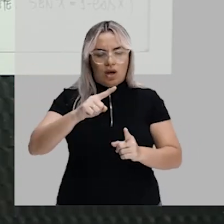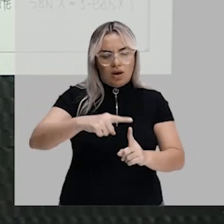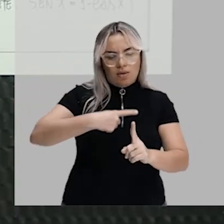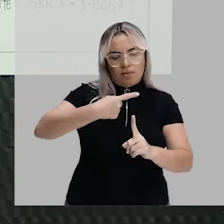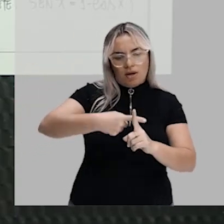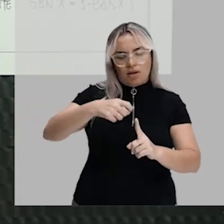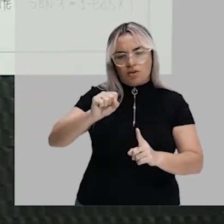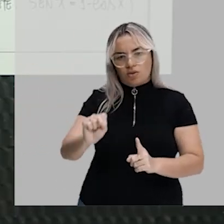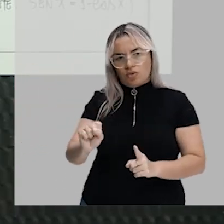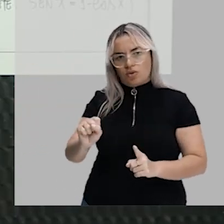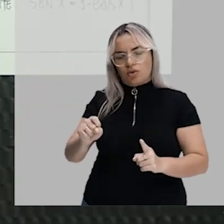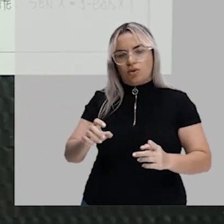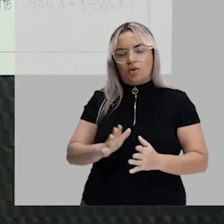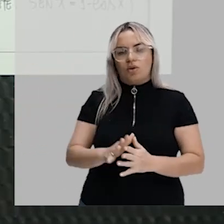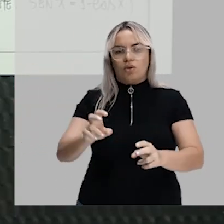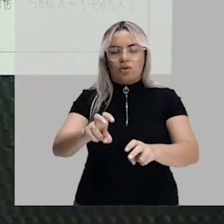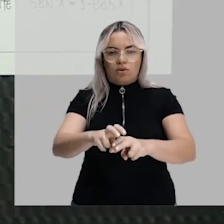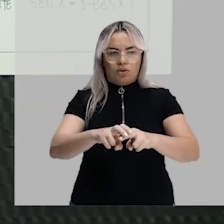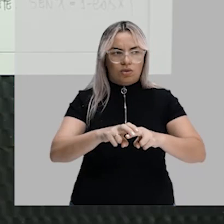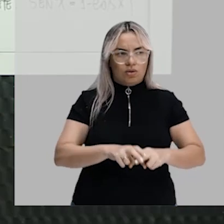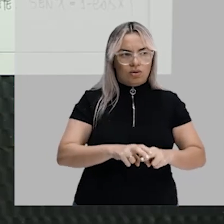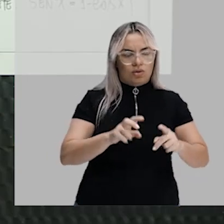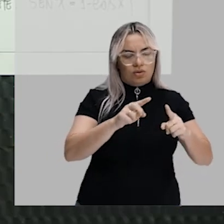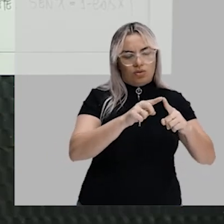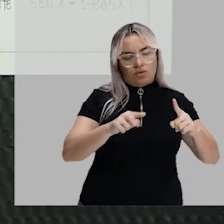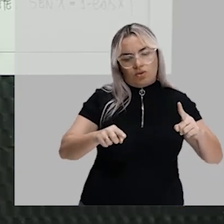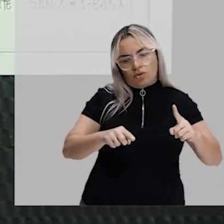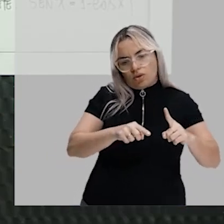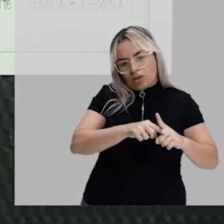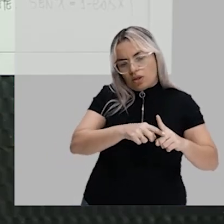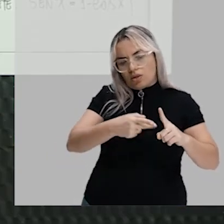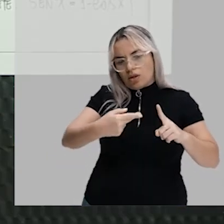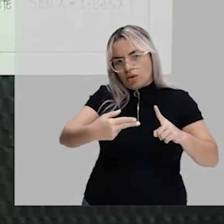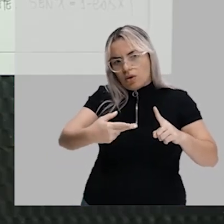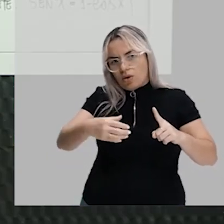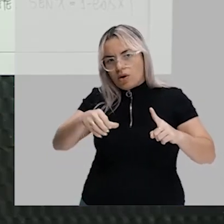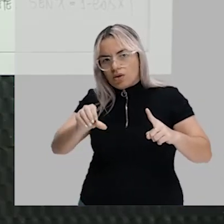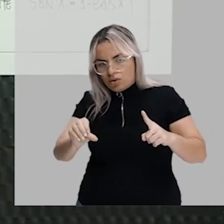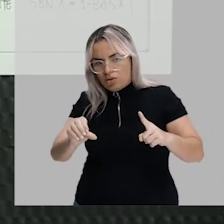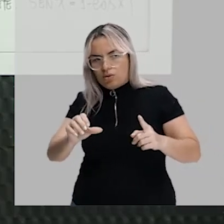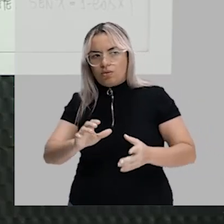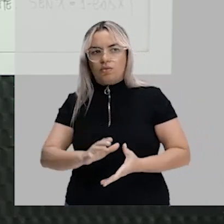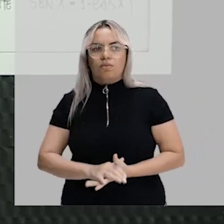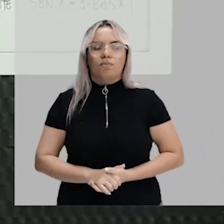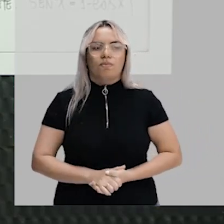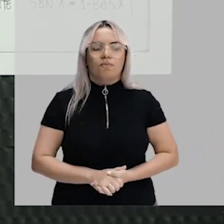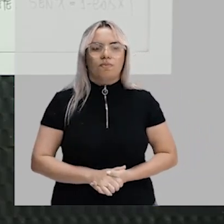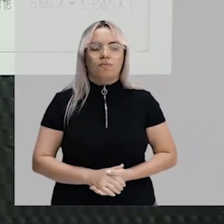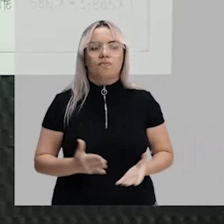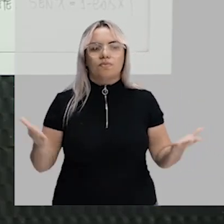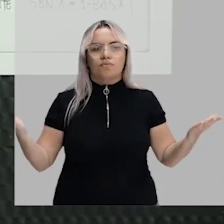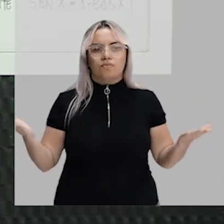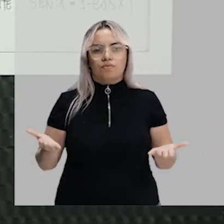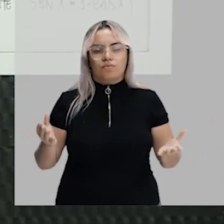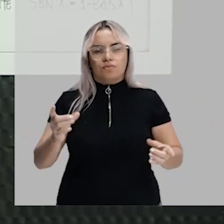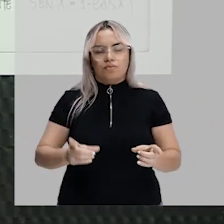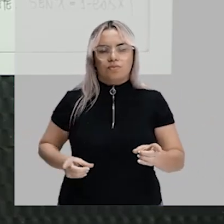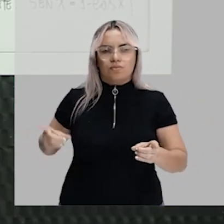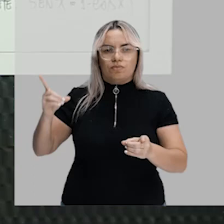iG 9 certo beleza vamos lá vamos agora